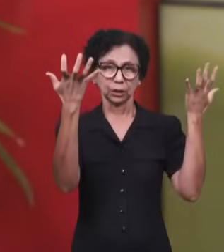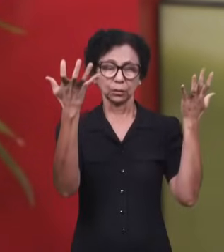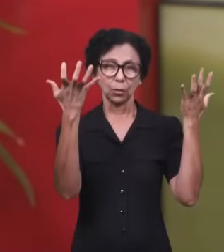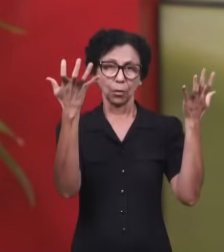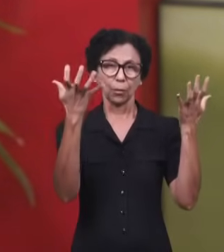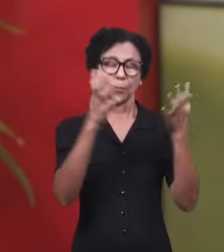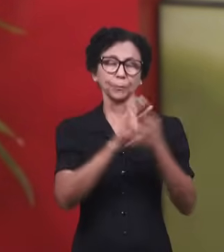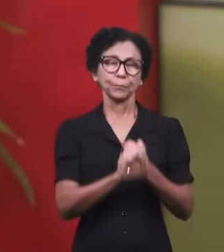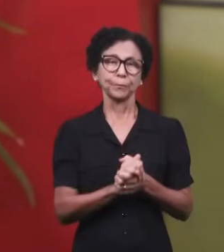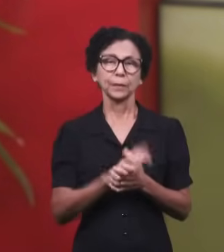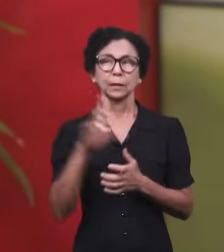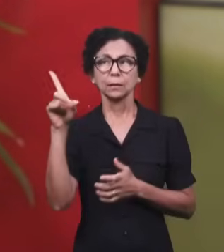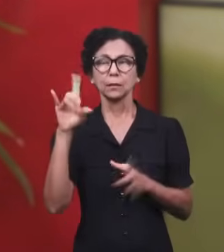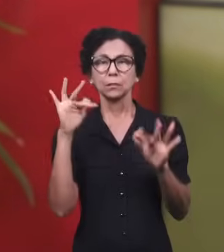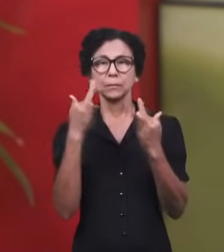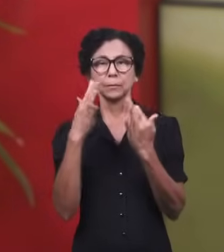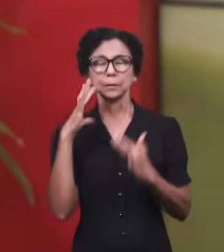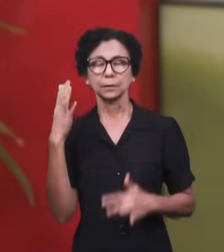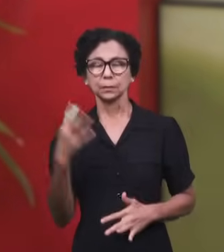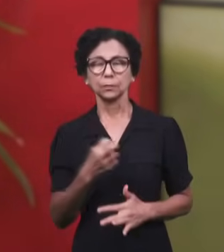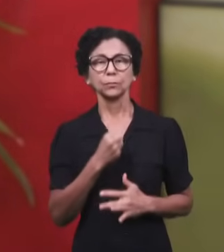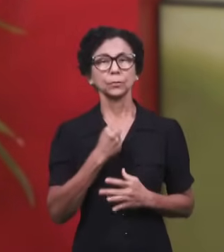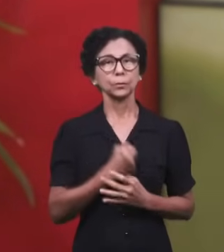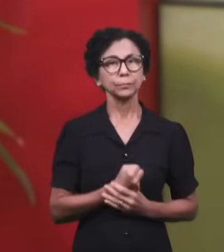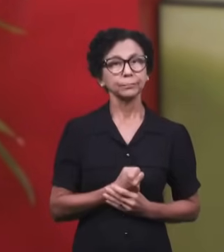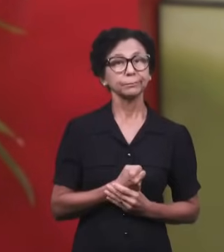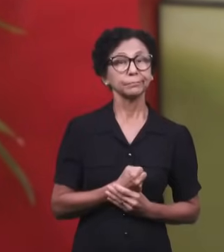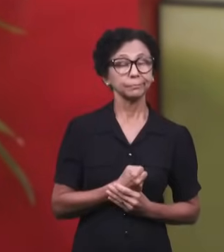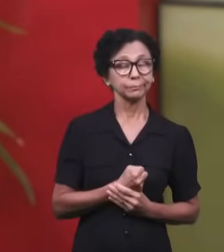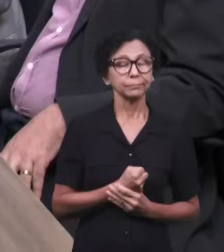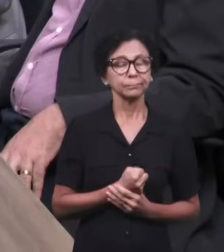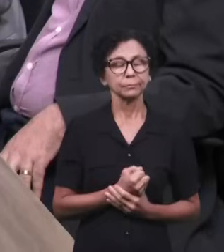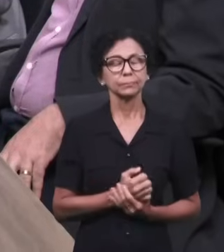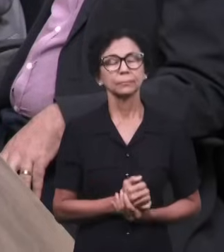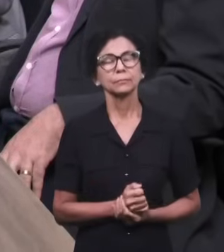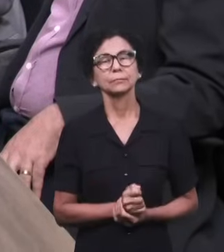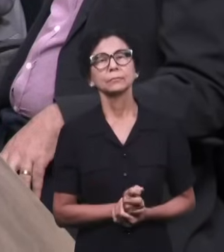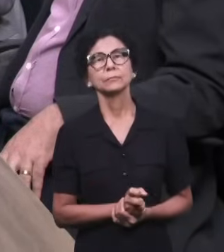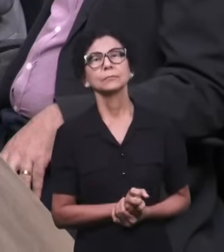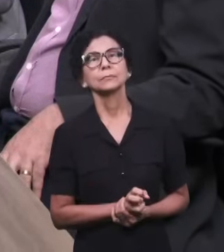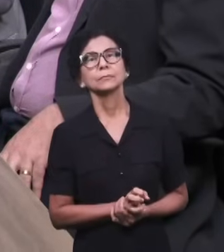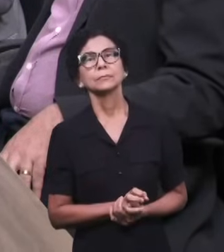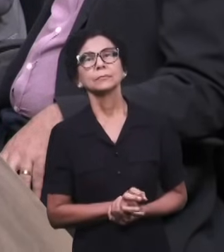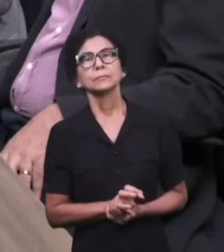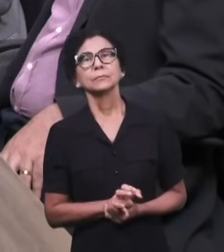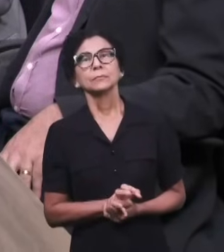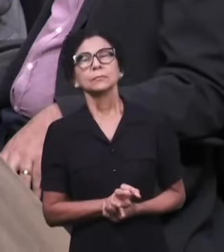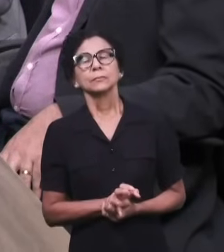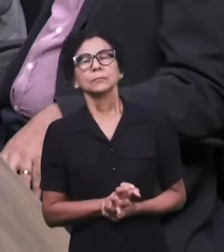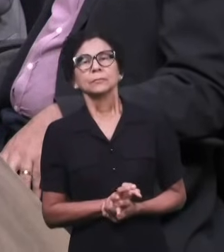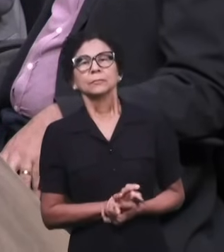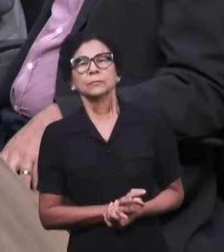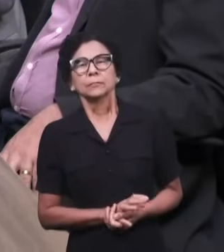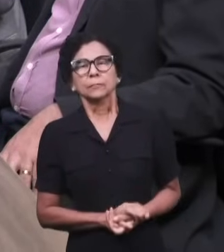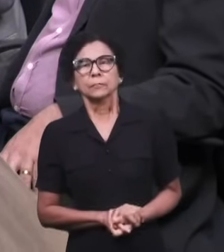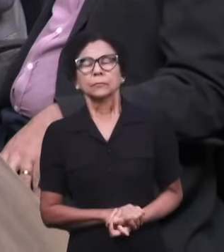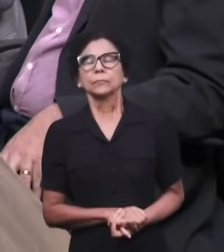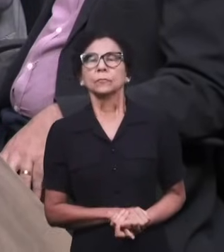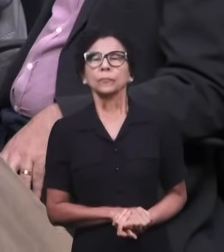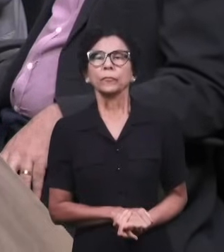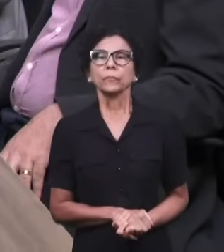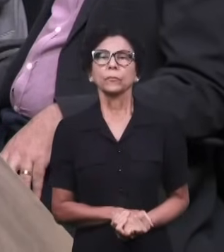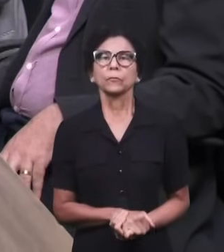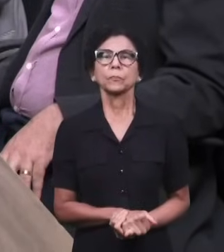vai salvar a nossa família em Jesus. Glória a Jesus. Muito bom. Interessante, para a